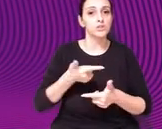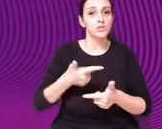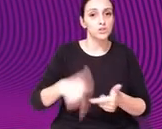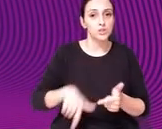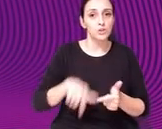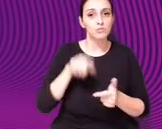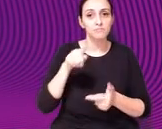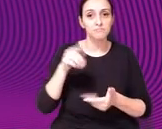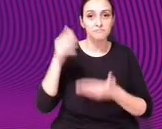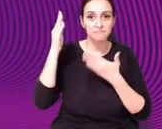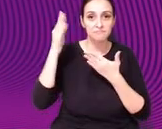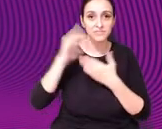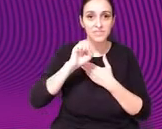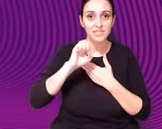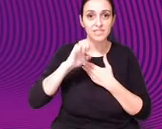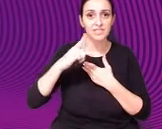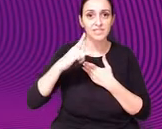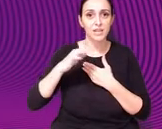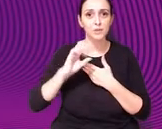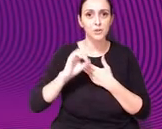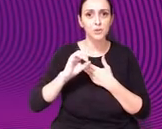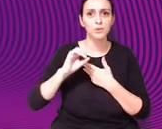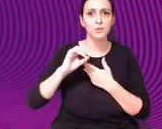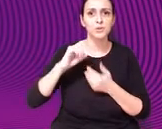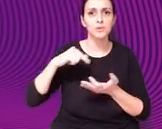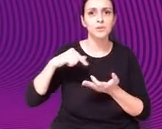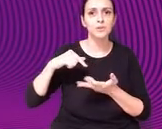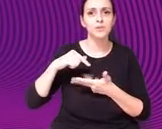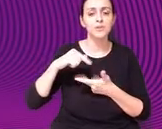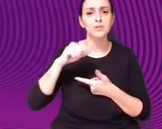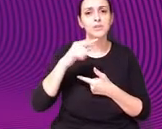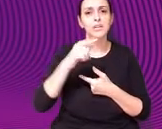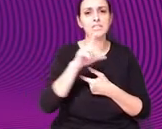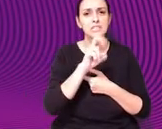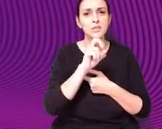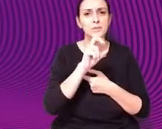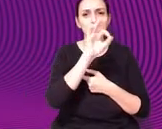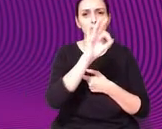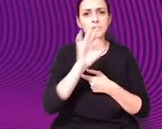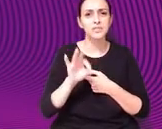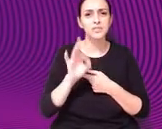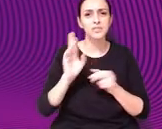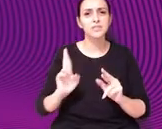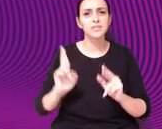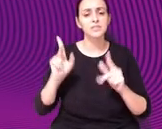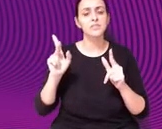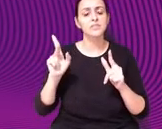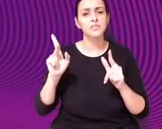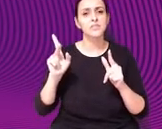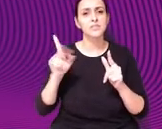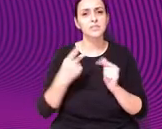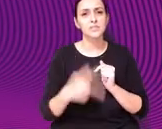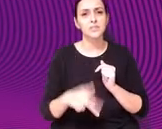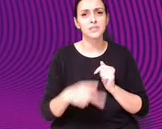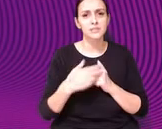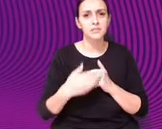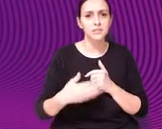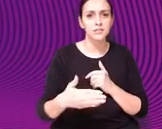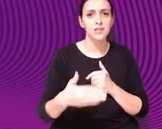espessado, com disfunção, aqui deu 50%, diferente do eco atual da